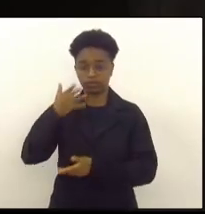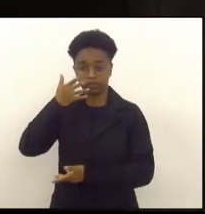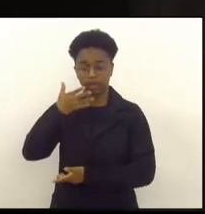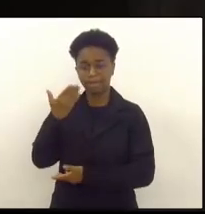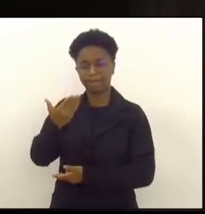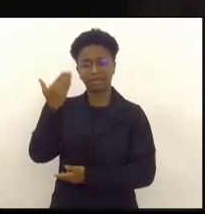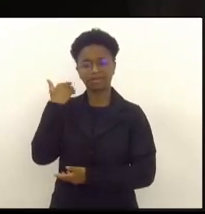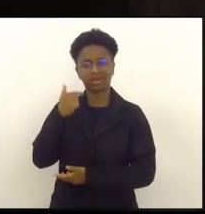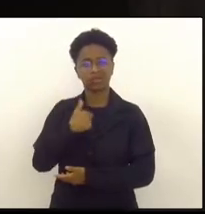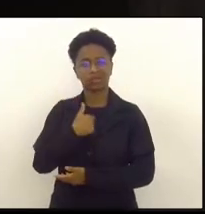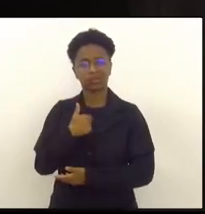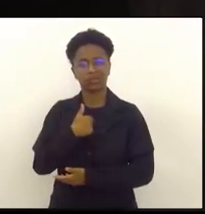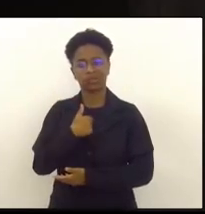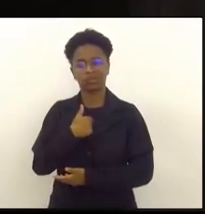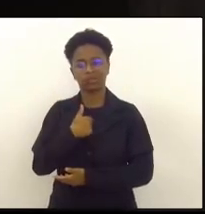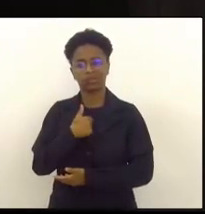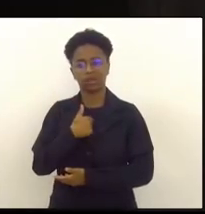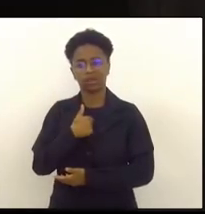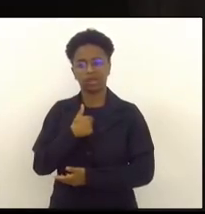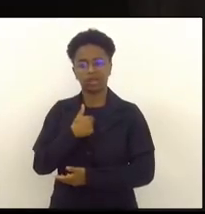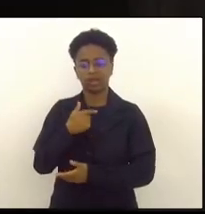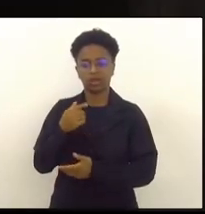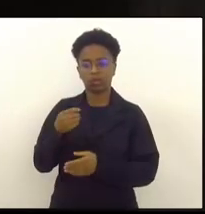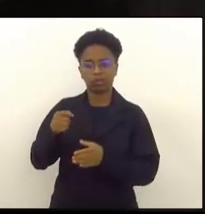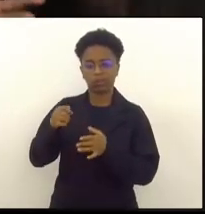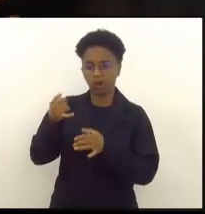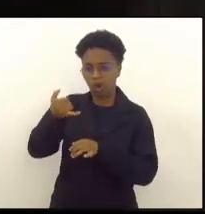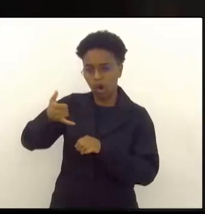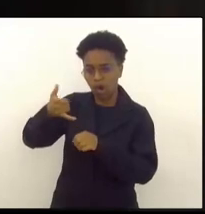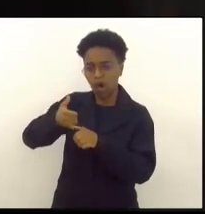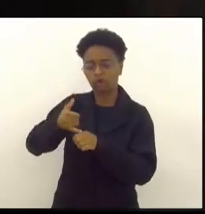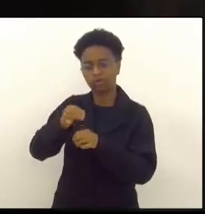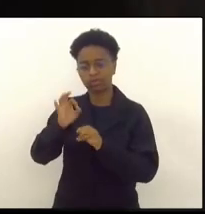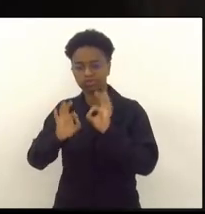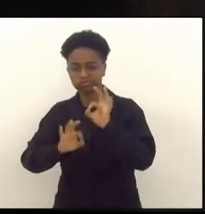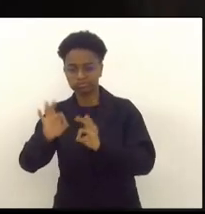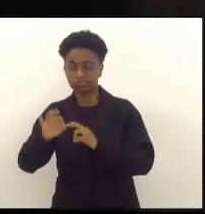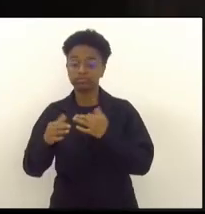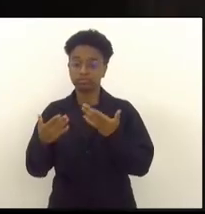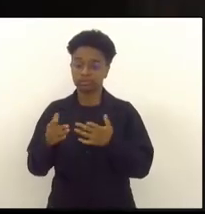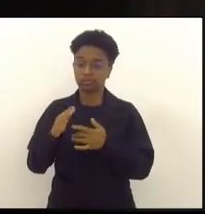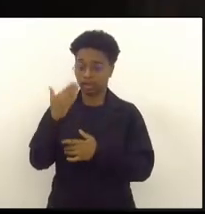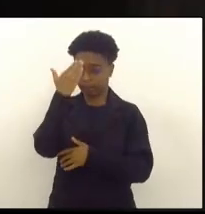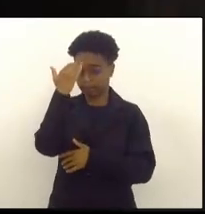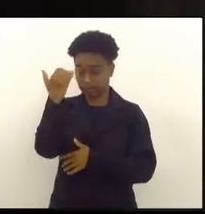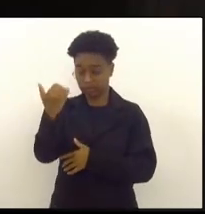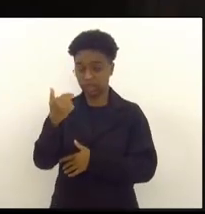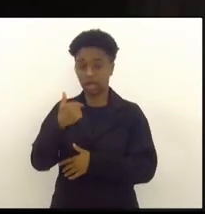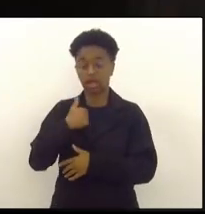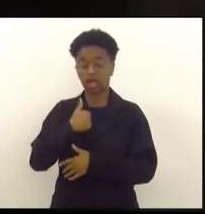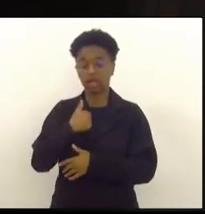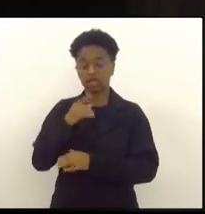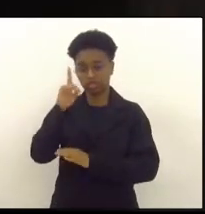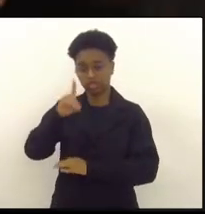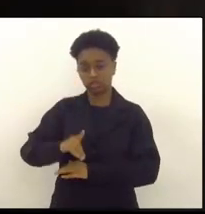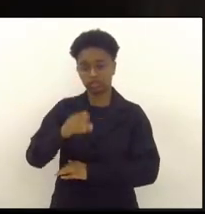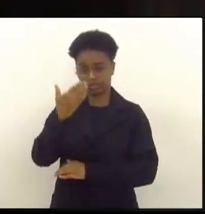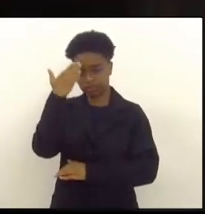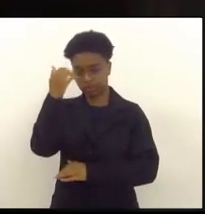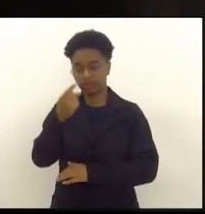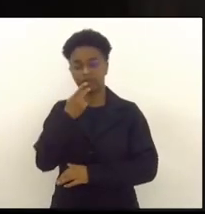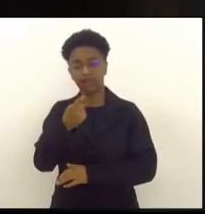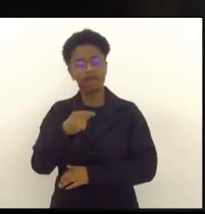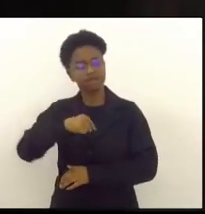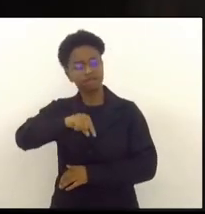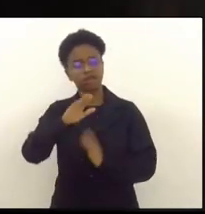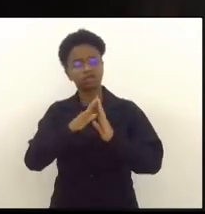Na época eu era lubrificador. Aí me chamaram lá, eu fui lá fazer uma... A diretora falou, vai lá no colégio para você